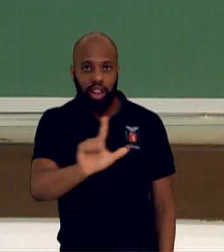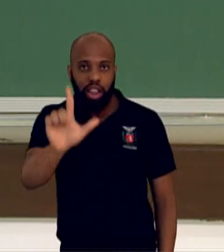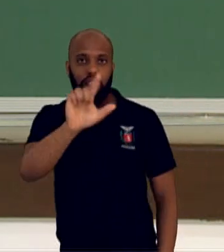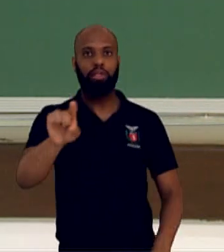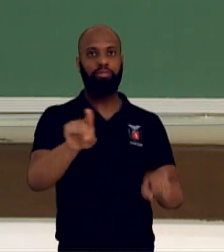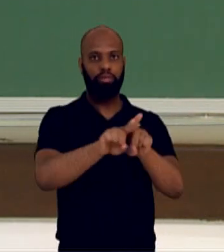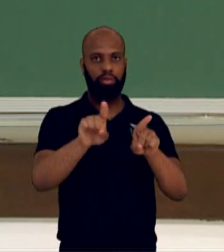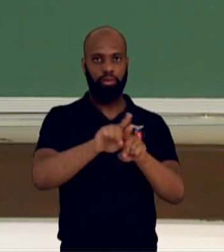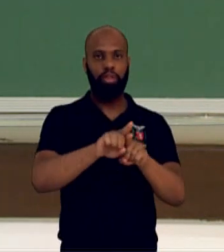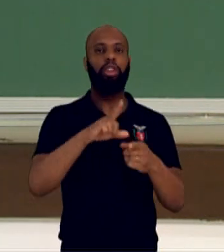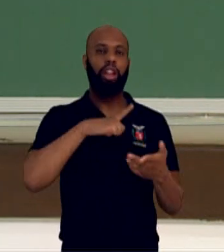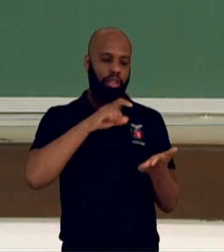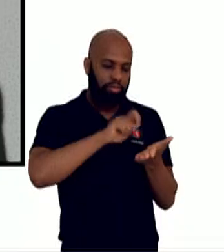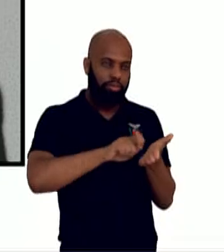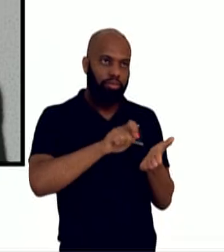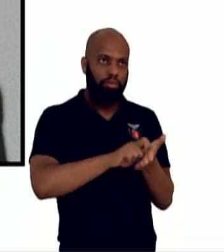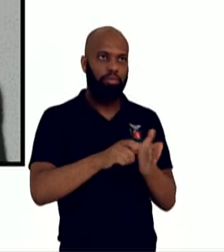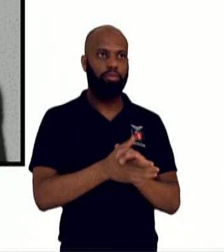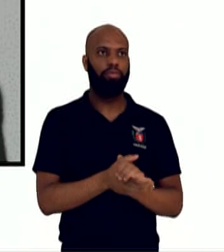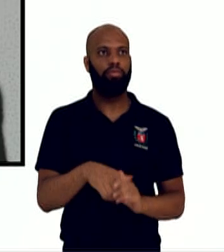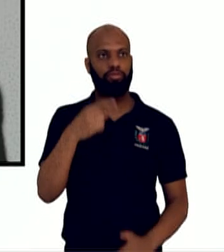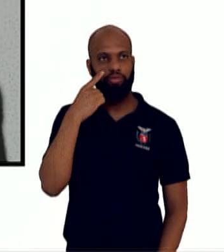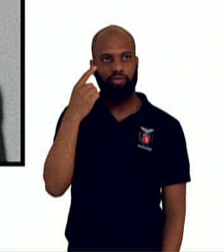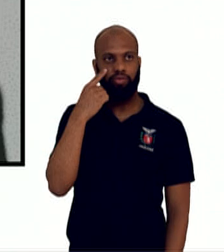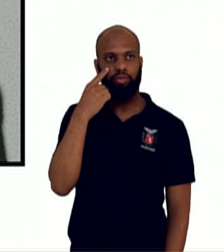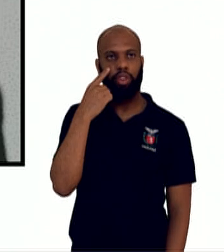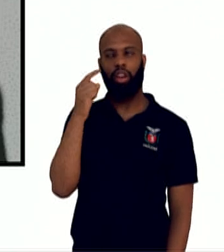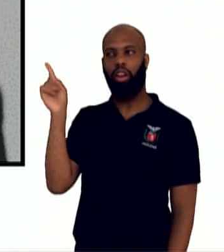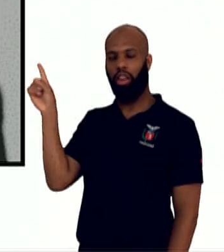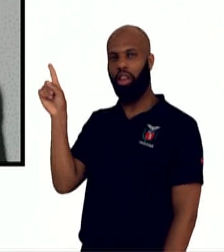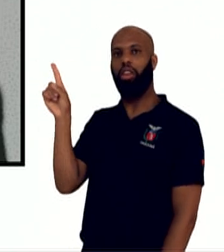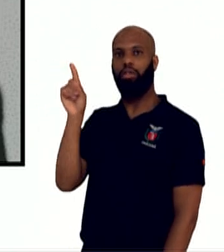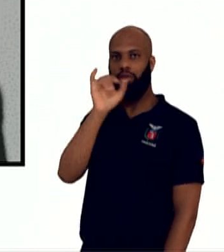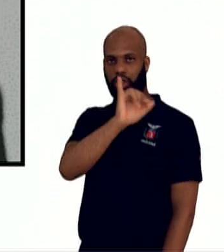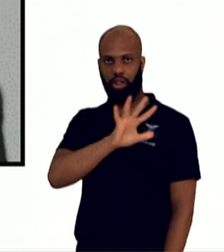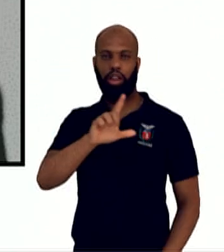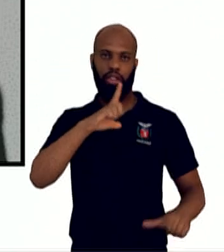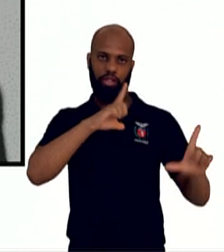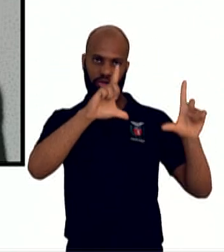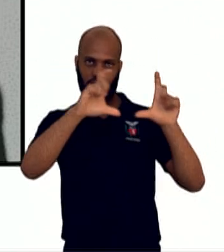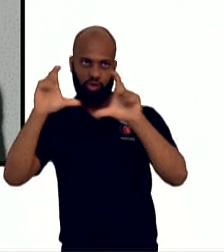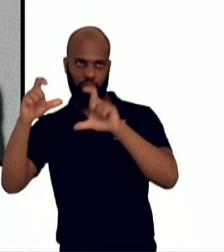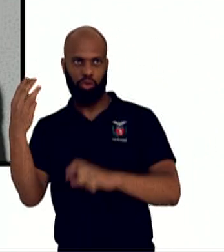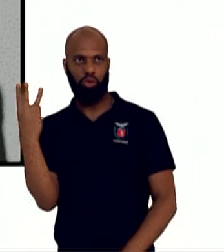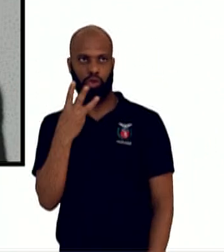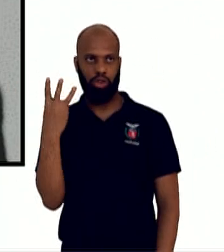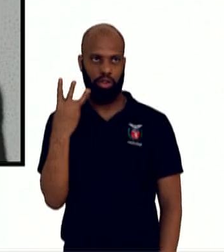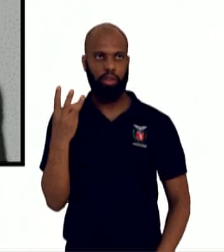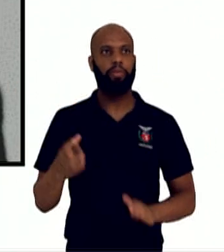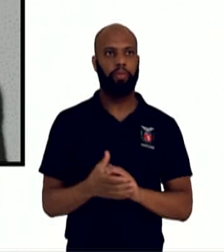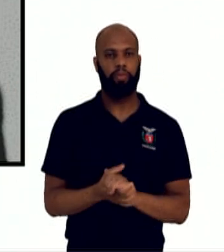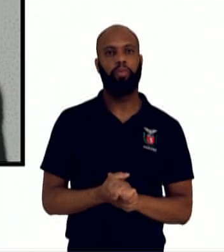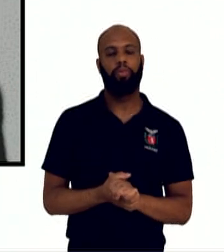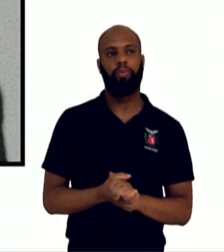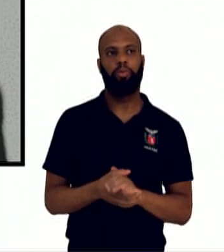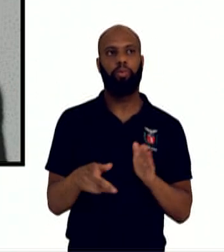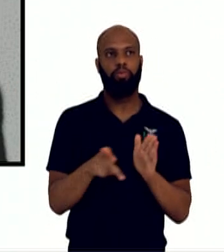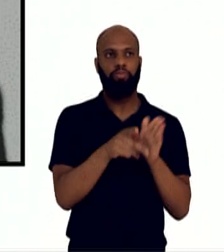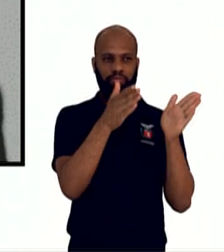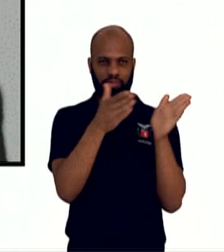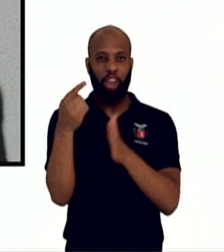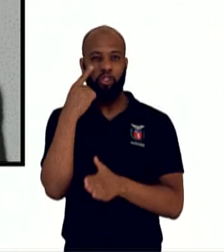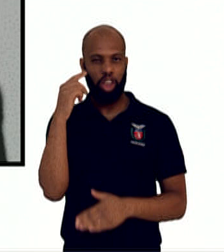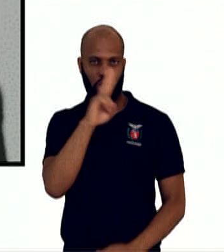também, né? Escritores como Mário de Andrade, Manuel Bandeira e Graça Aranha, aqui na sequência